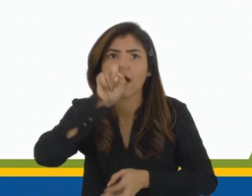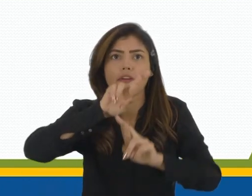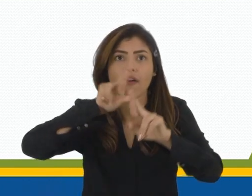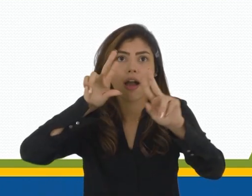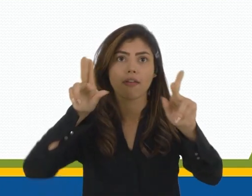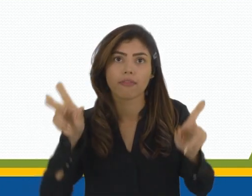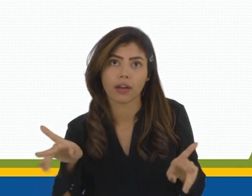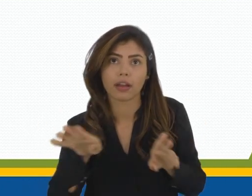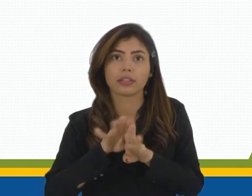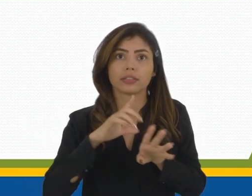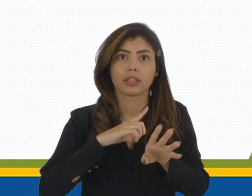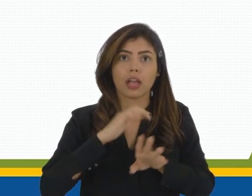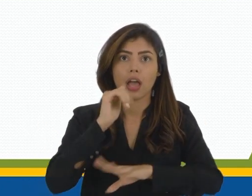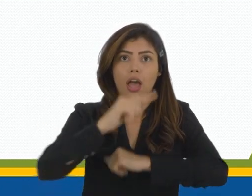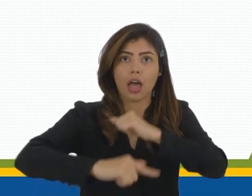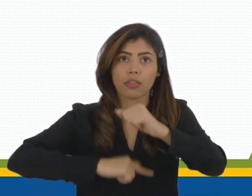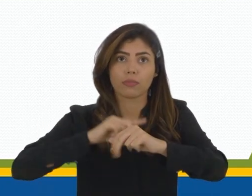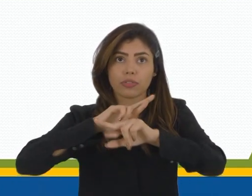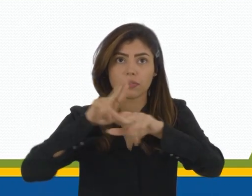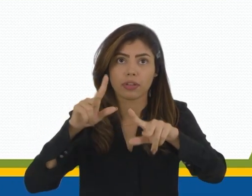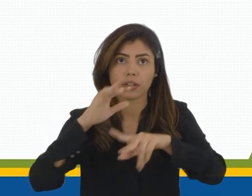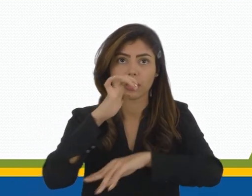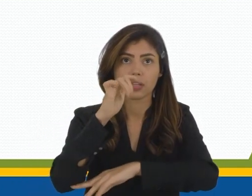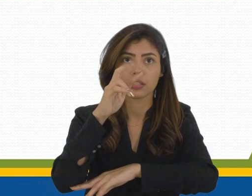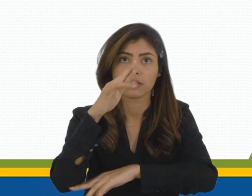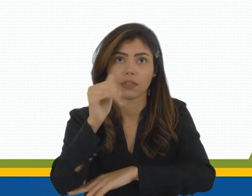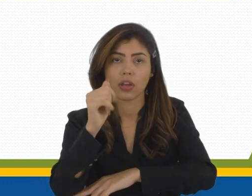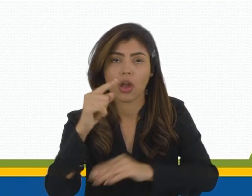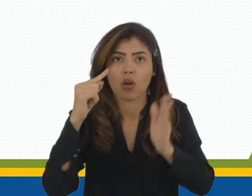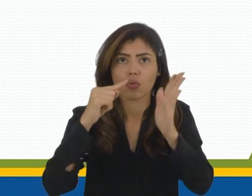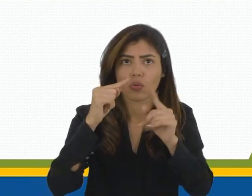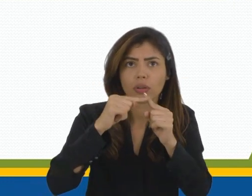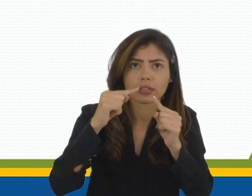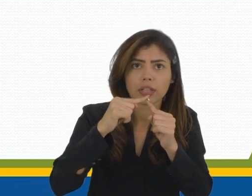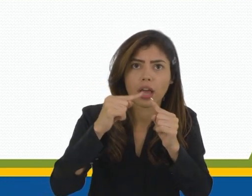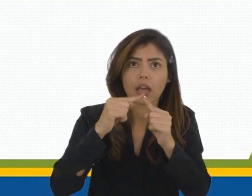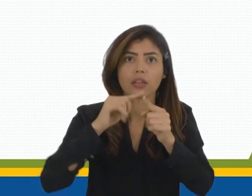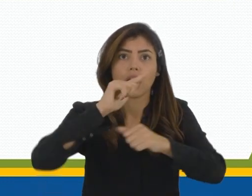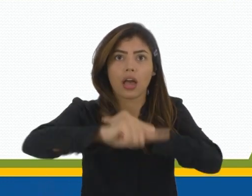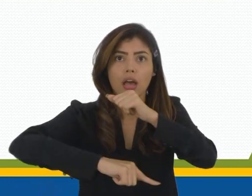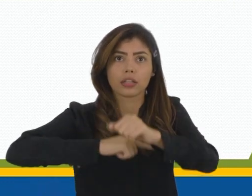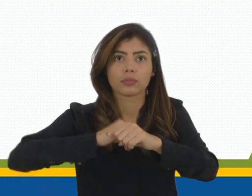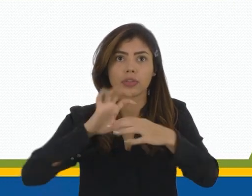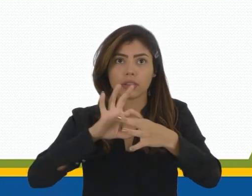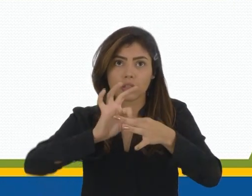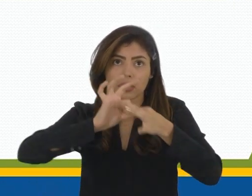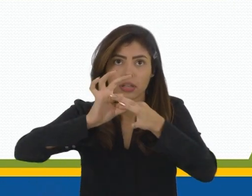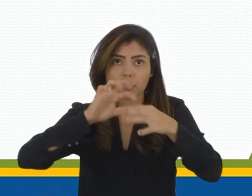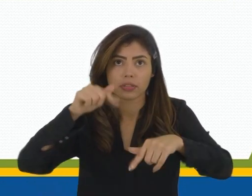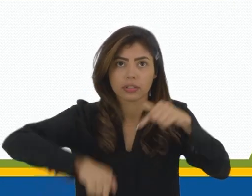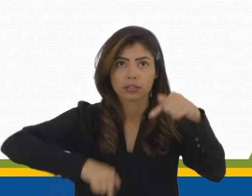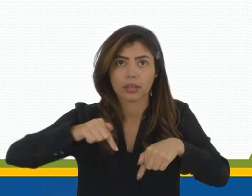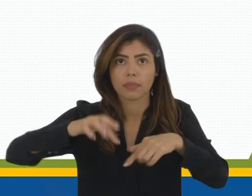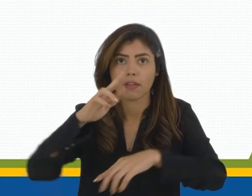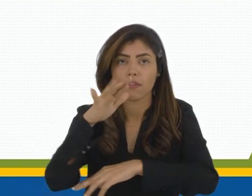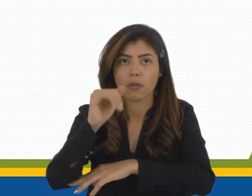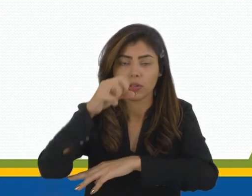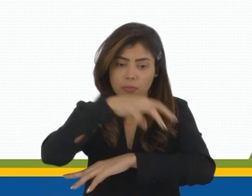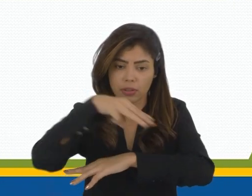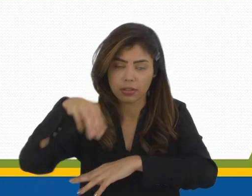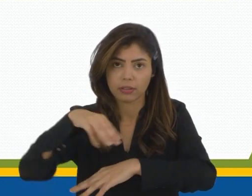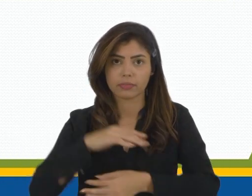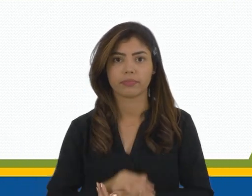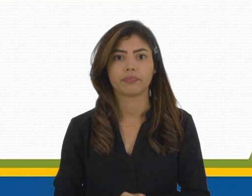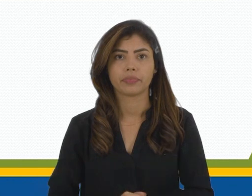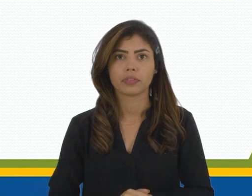representam átomos diferentes, esferas em contato representam átomos ligados quimicamente formando moléculas. Analisando